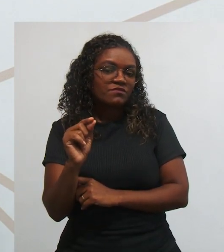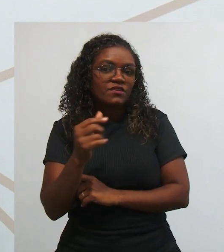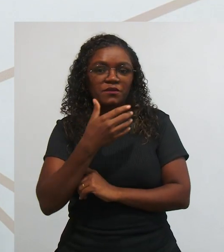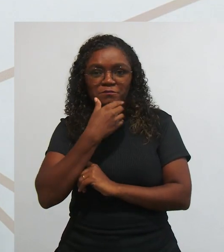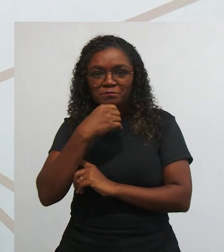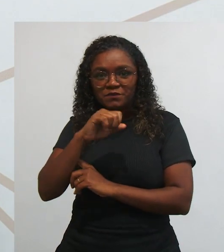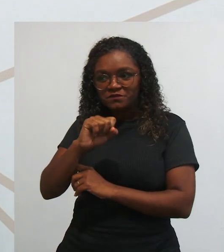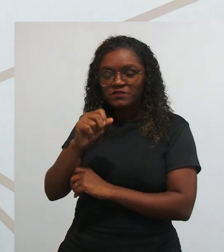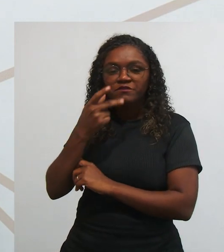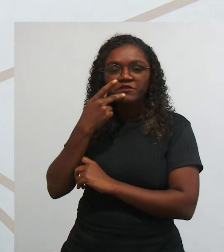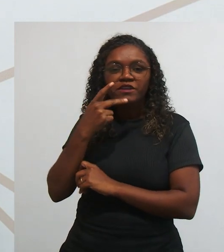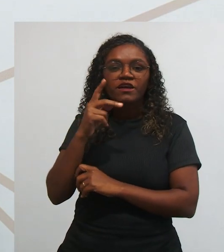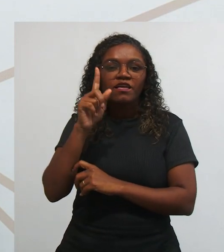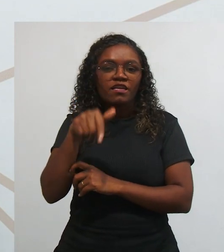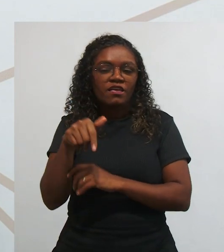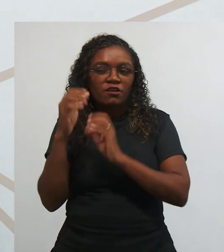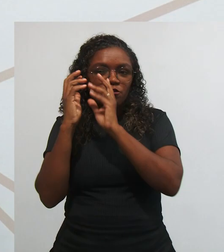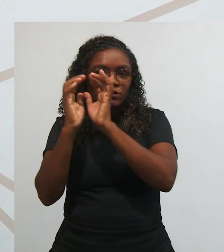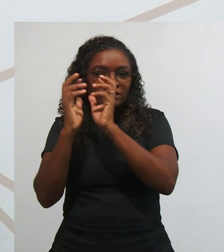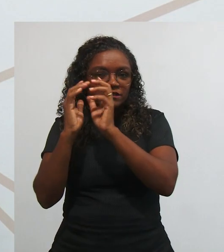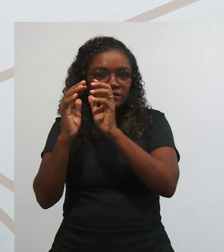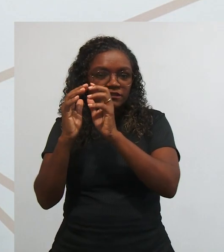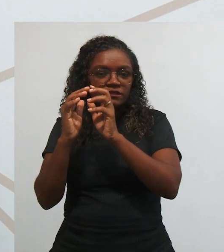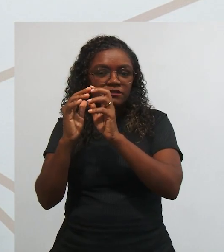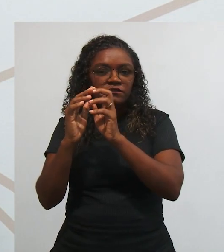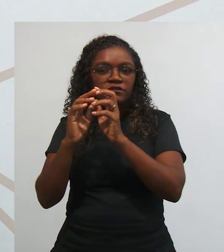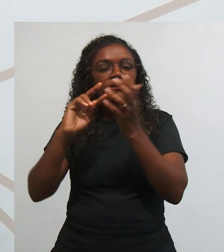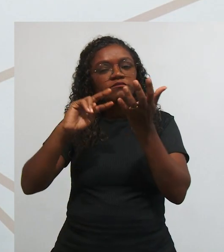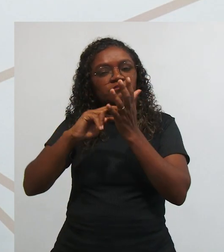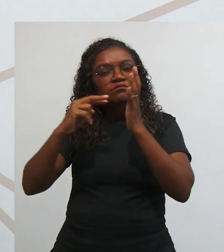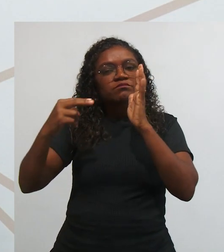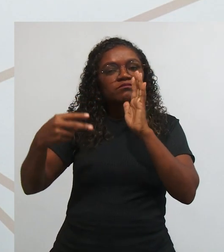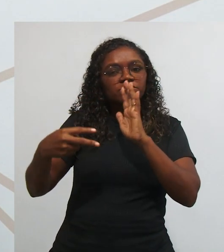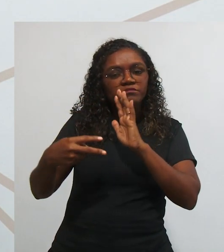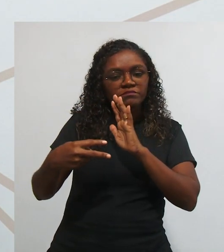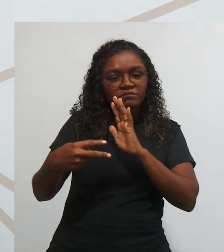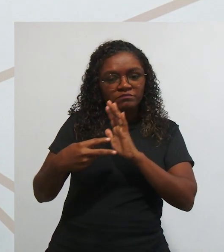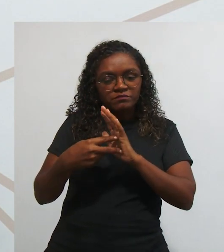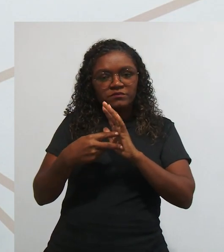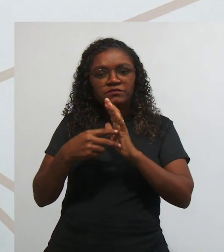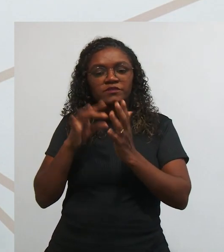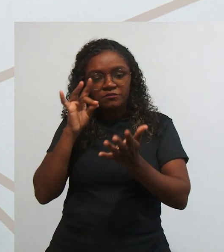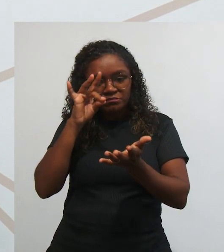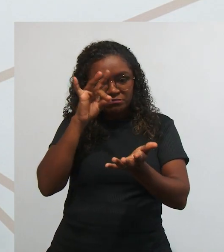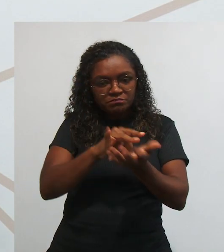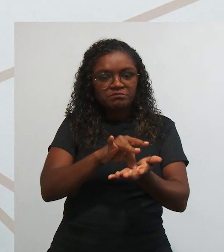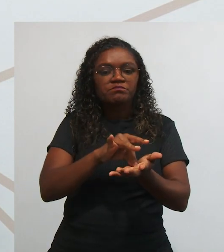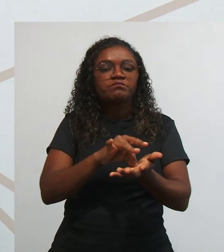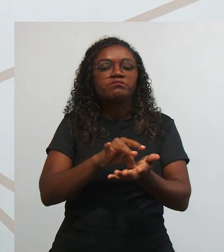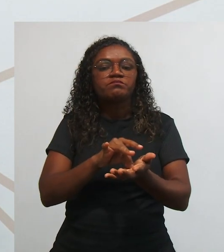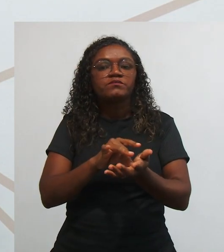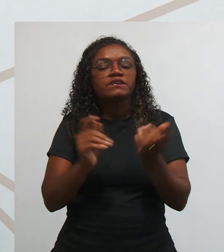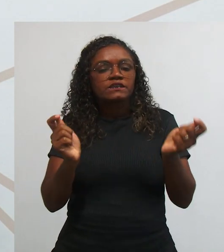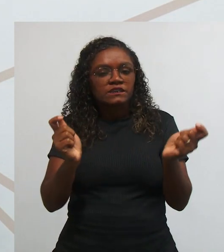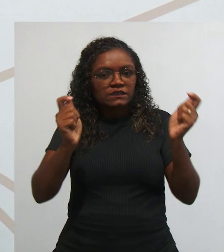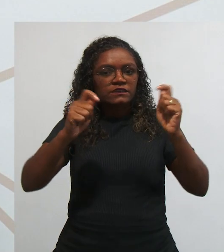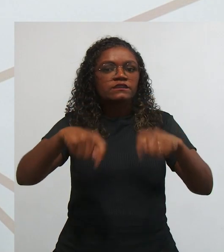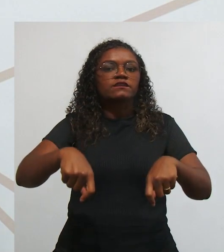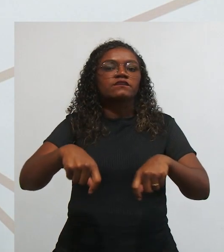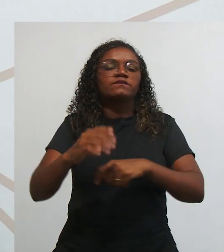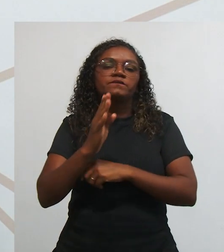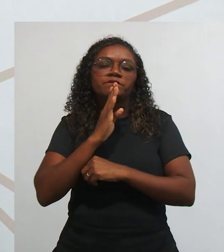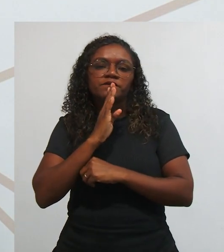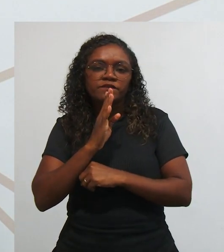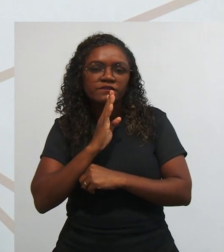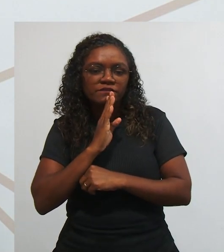o que o Paulo Freire chama de cognoscível, que torna isso um fato conhecido, que é